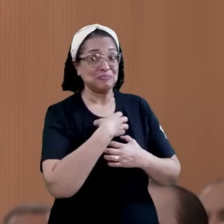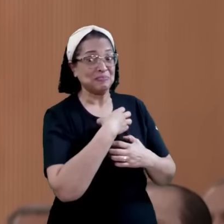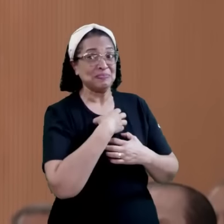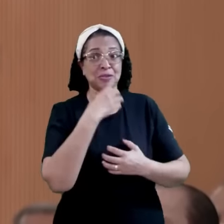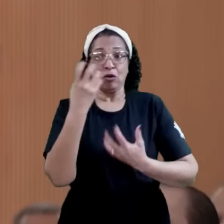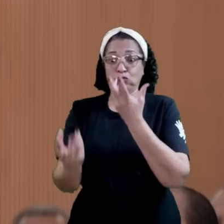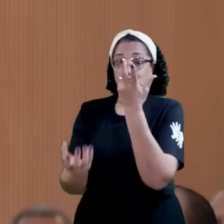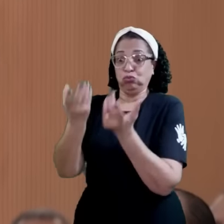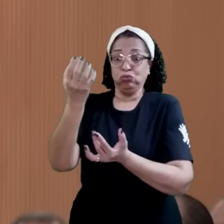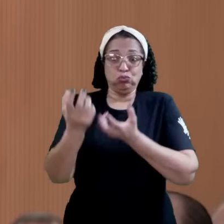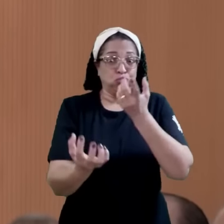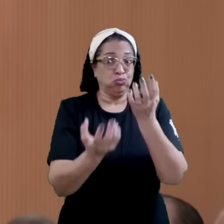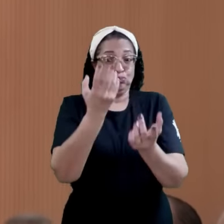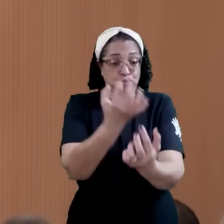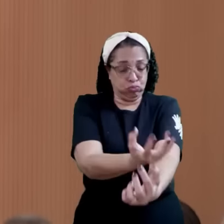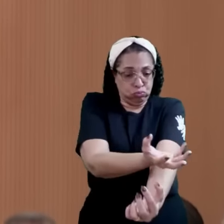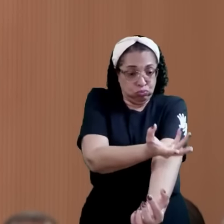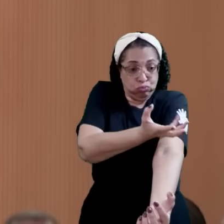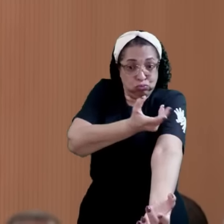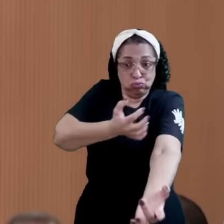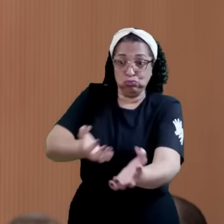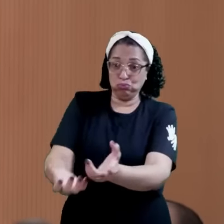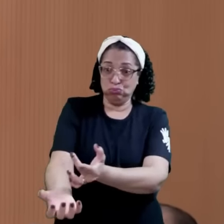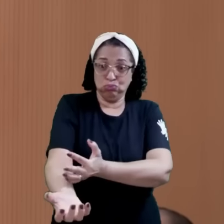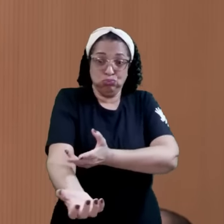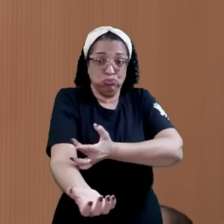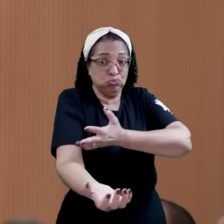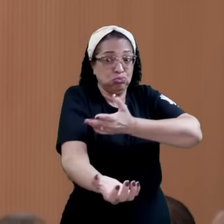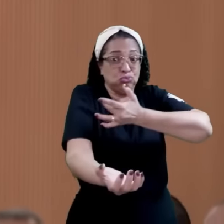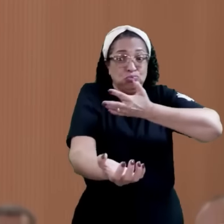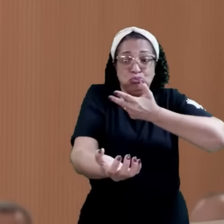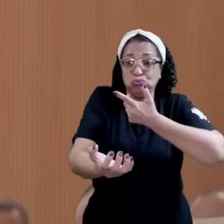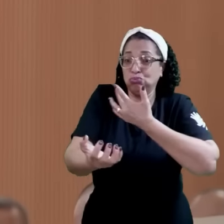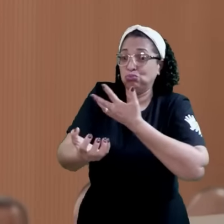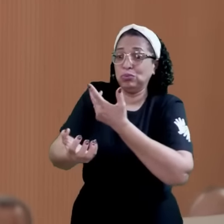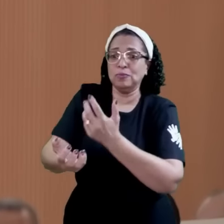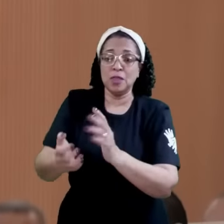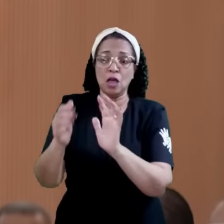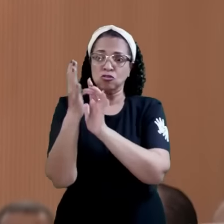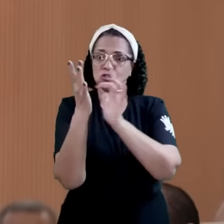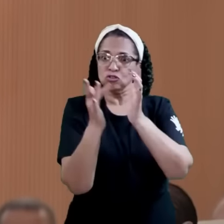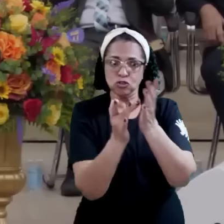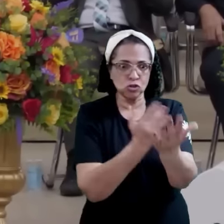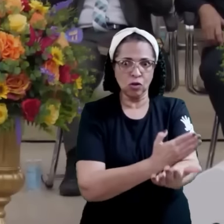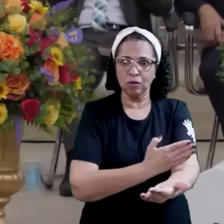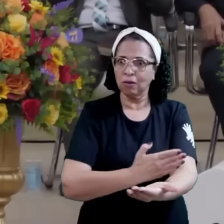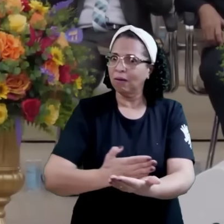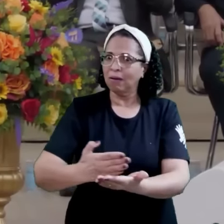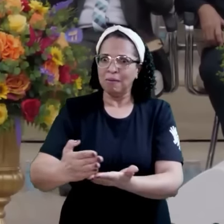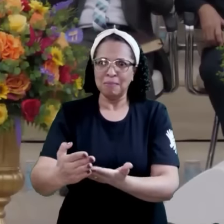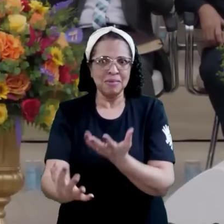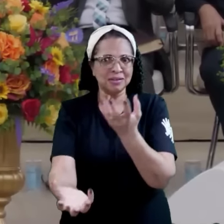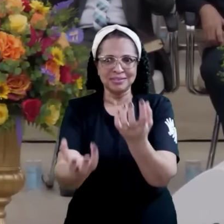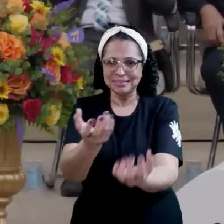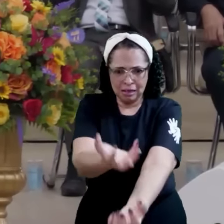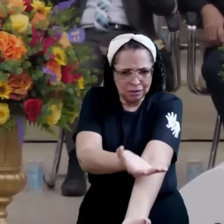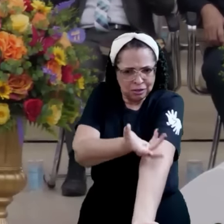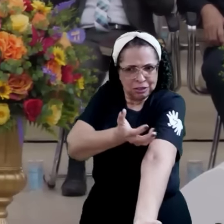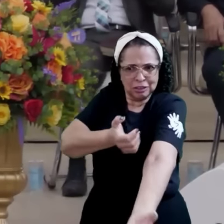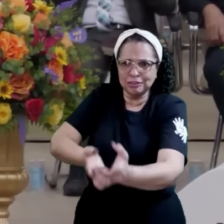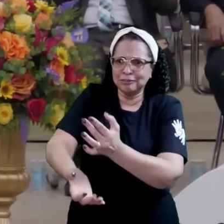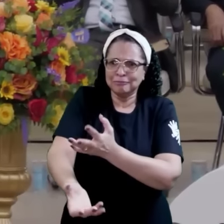Nós esta Roda de Fogo é Jesus quando Jesus começa a operar enfermidade aqui dentro não pode